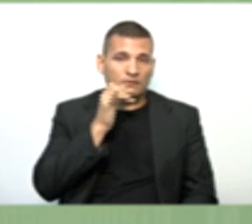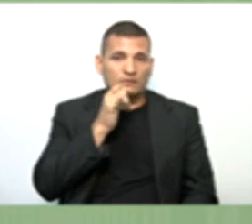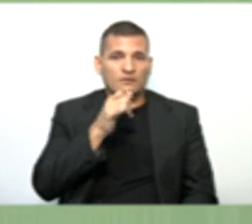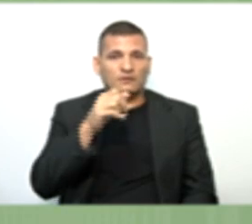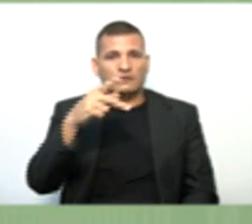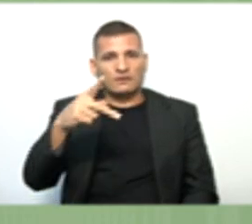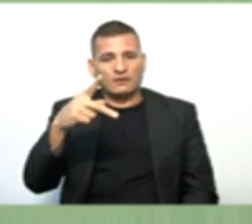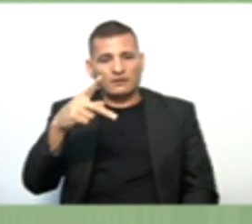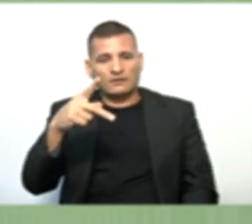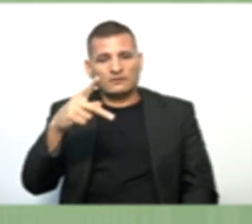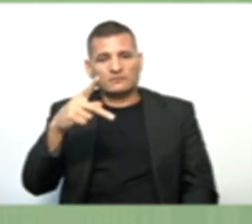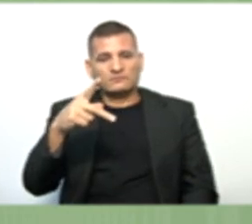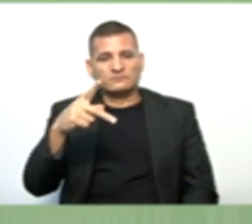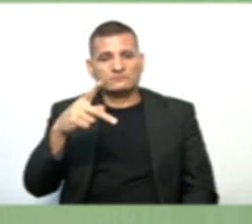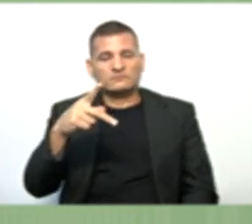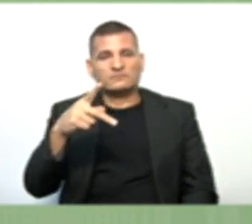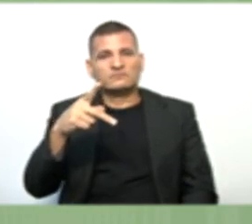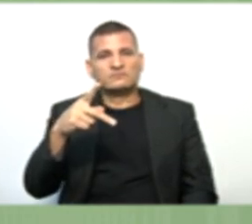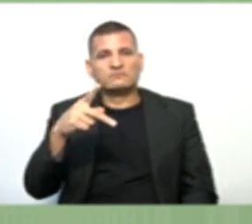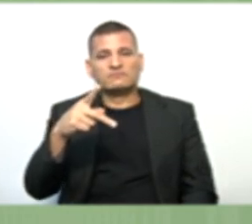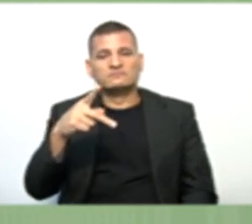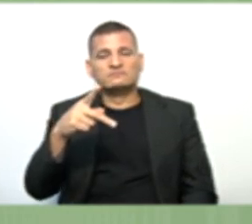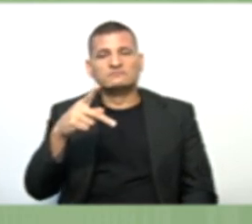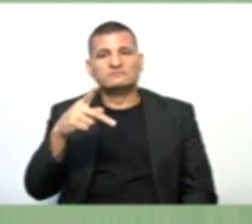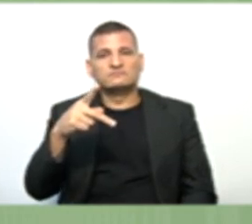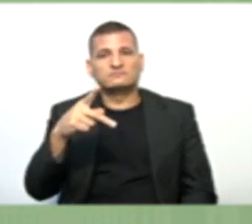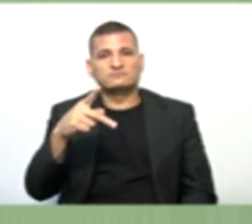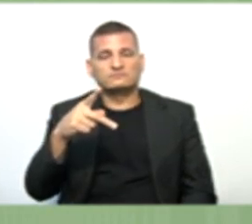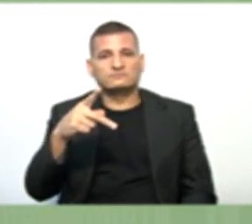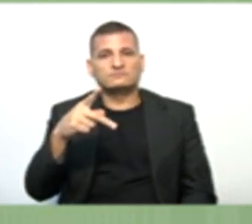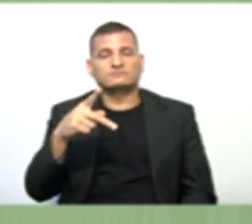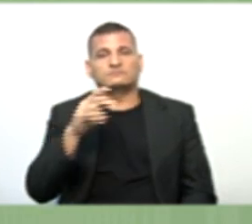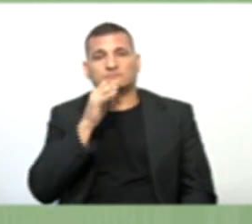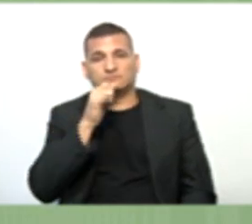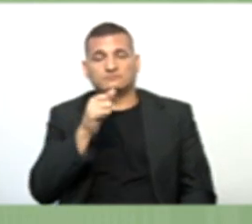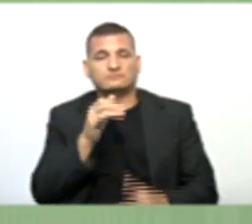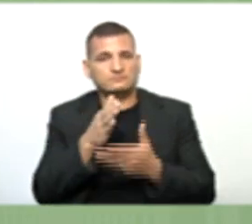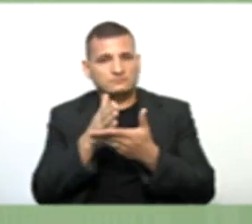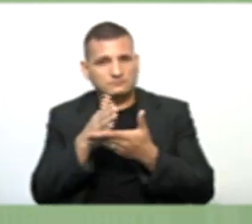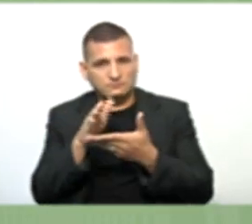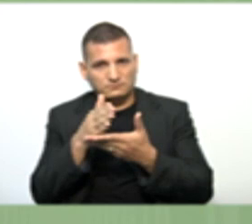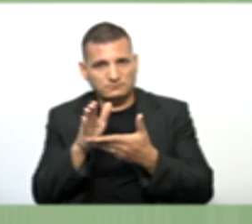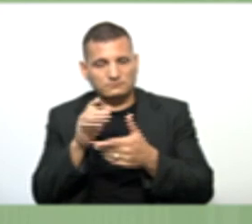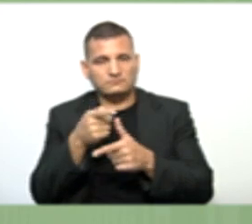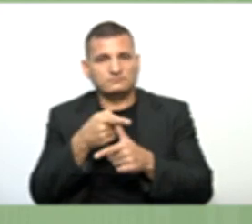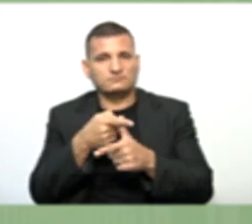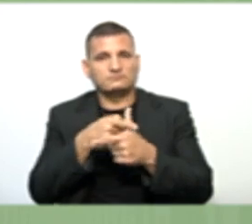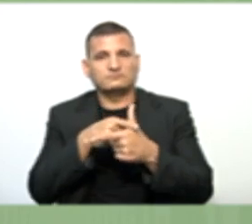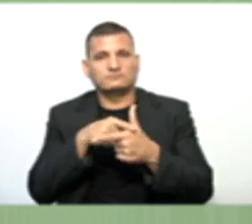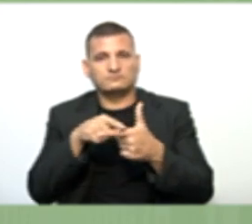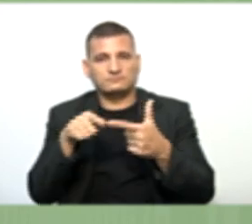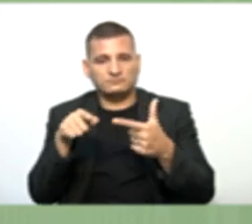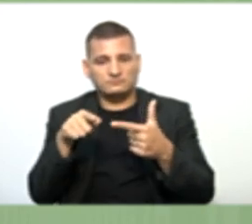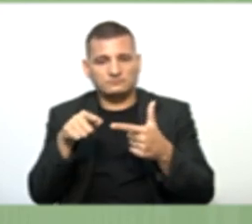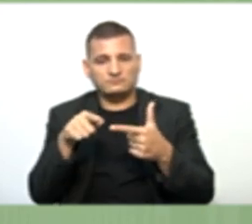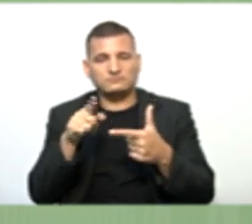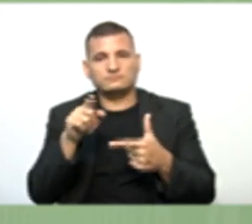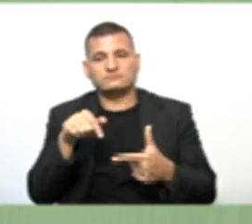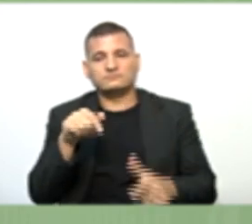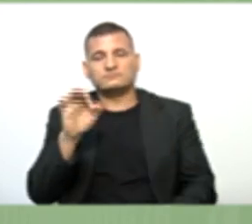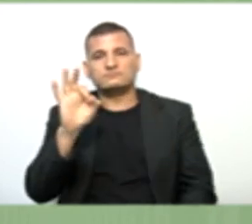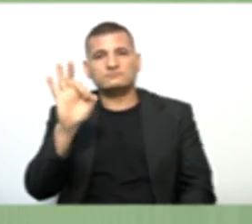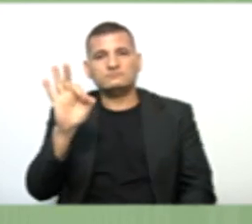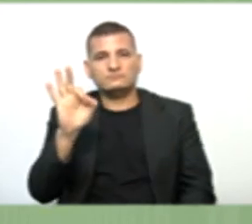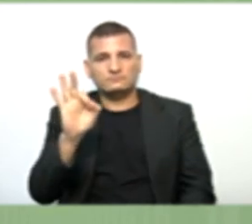o resto, né, o operador aritmético que devolve o resto de uma divisão inteira, né, o